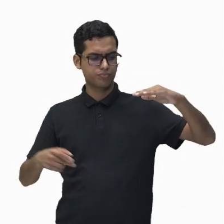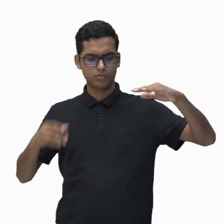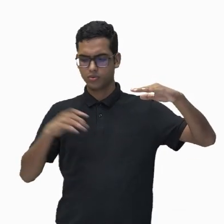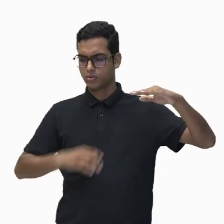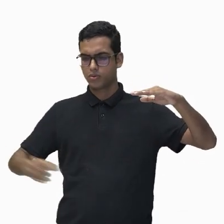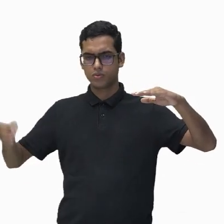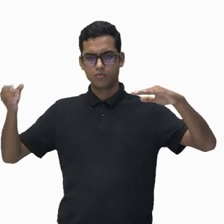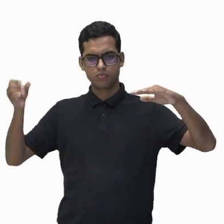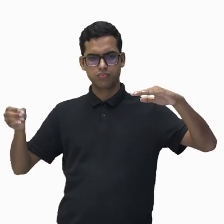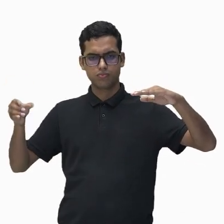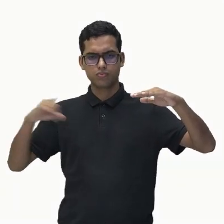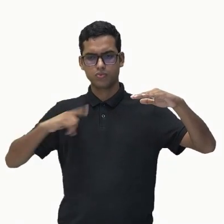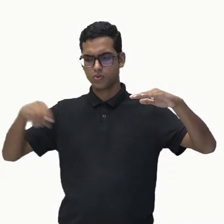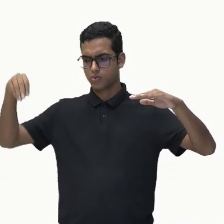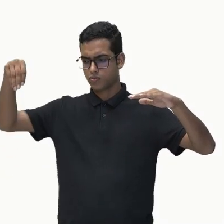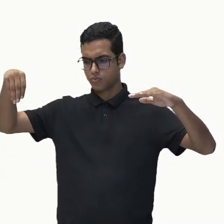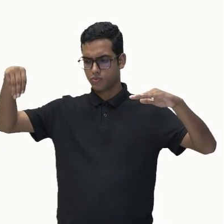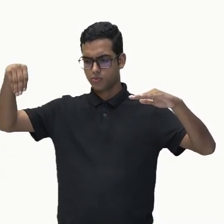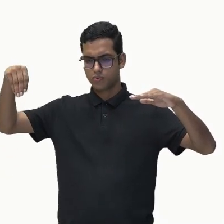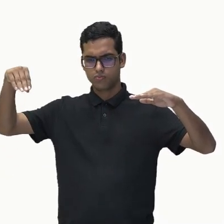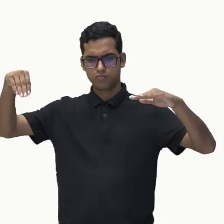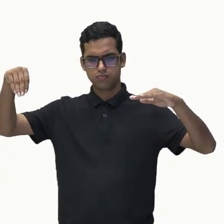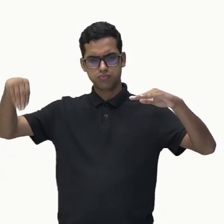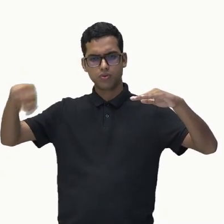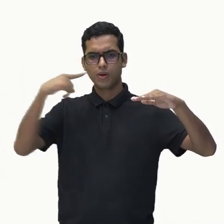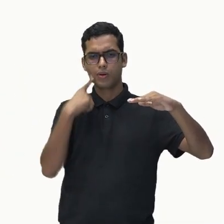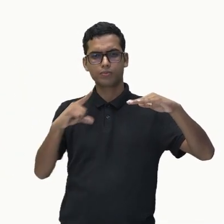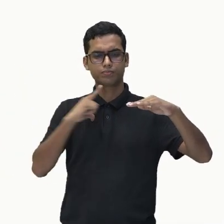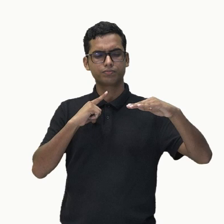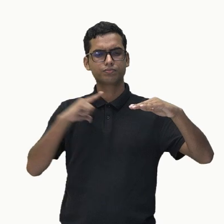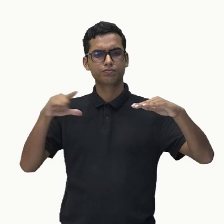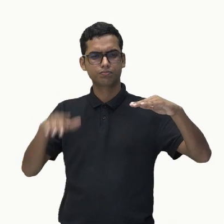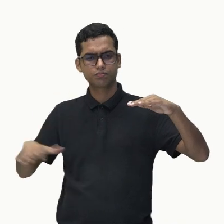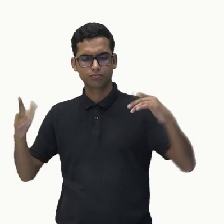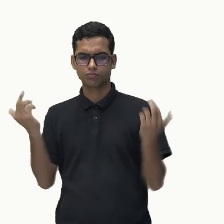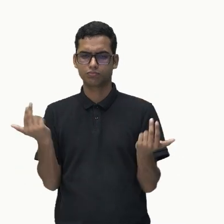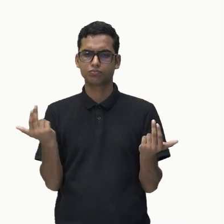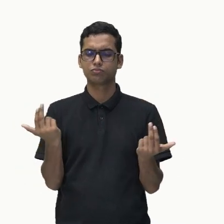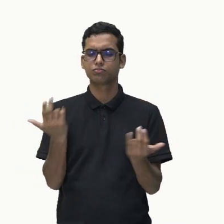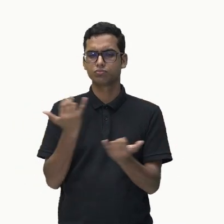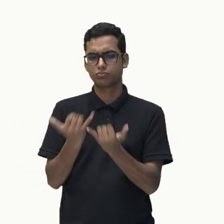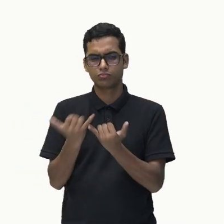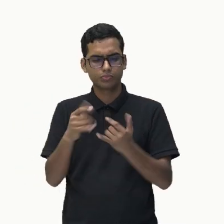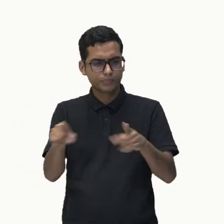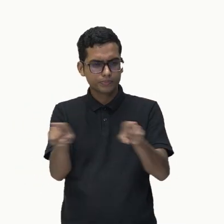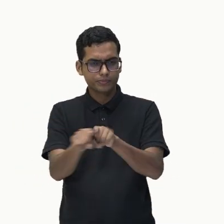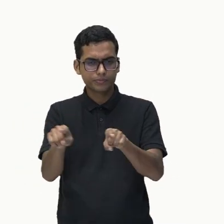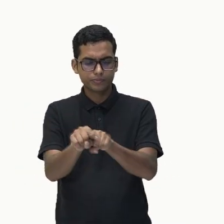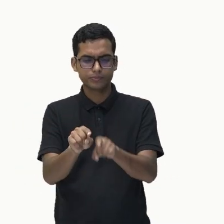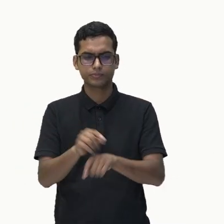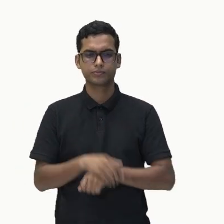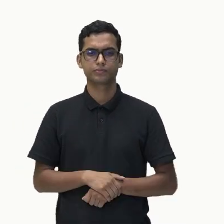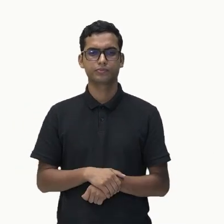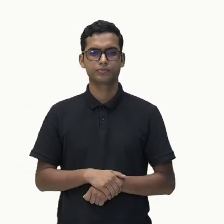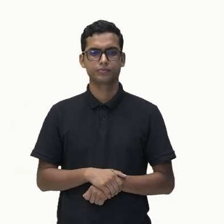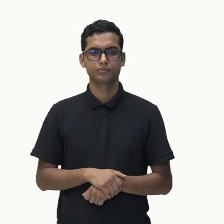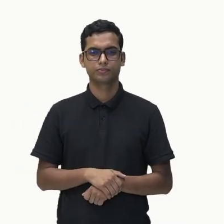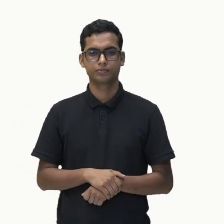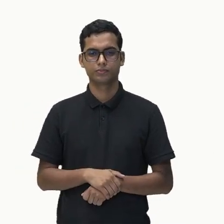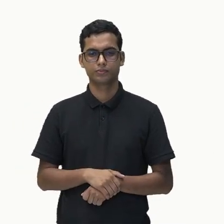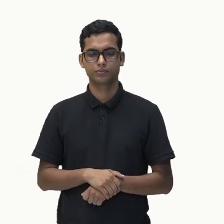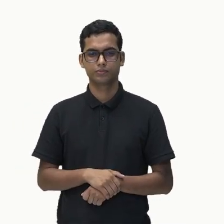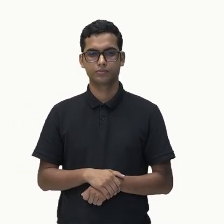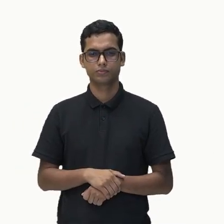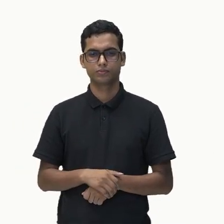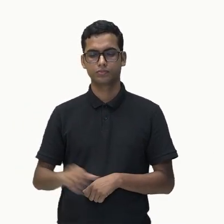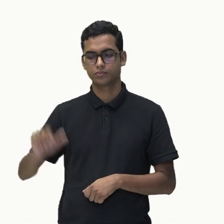gente considera esses dois êmbolos com áreas respectivamente iguais. A A1, que é esta área aqui, esta